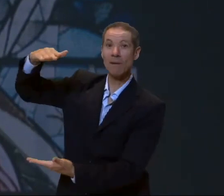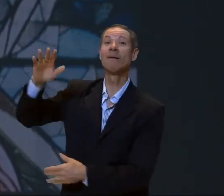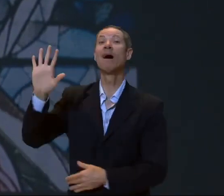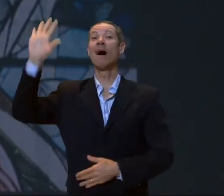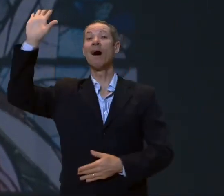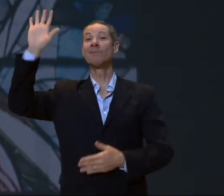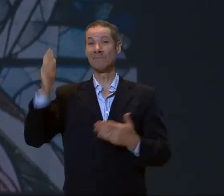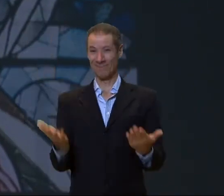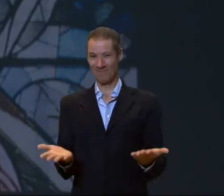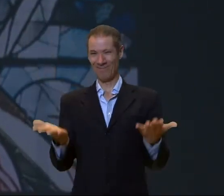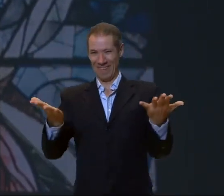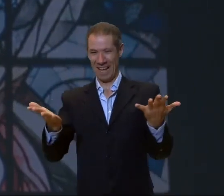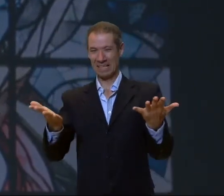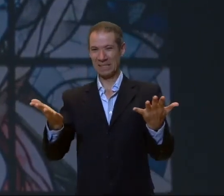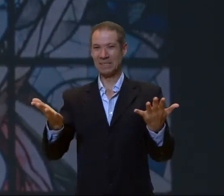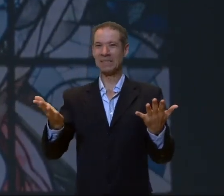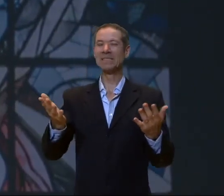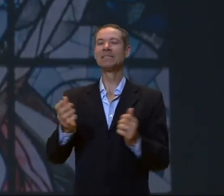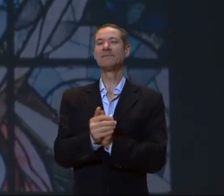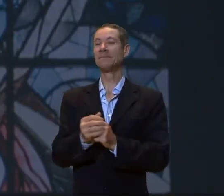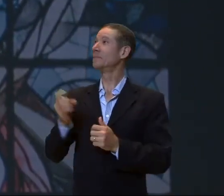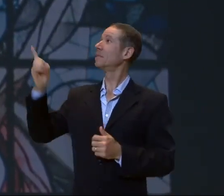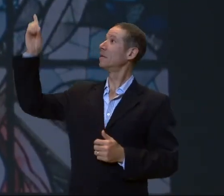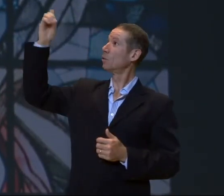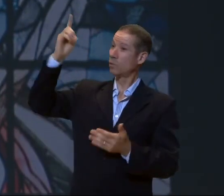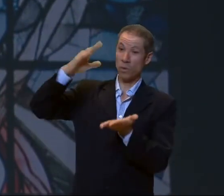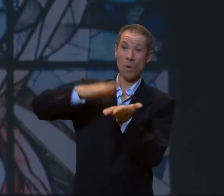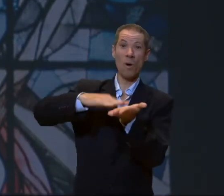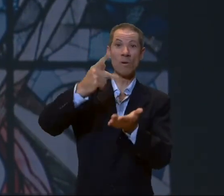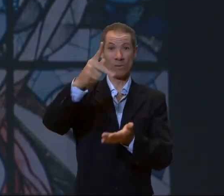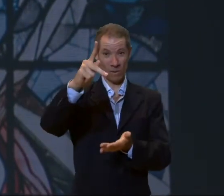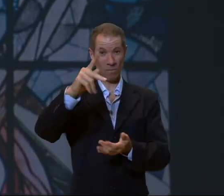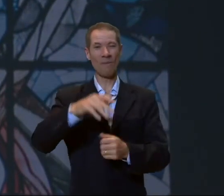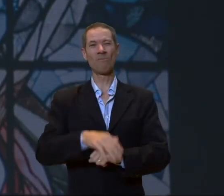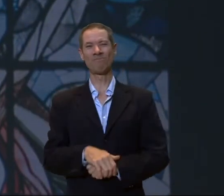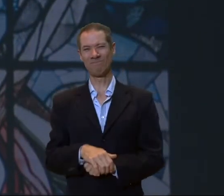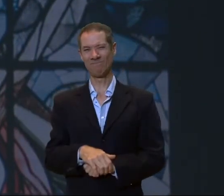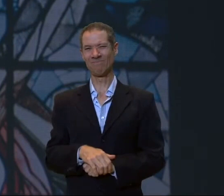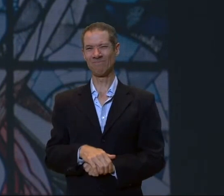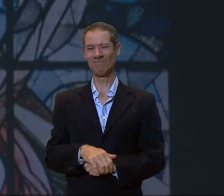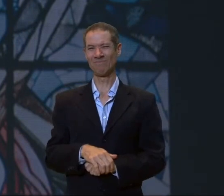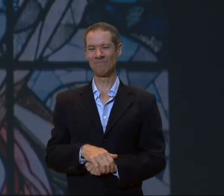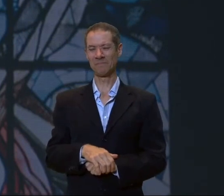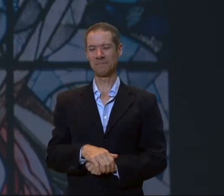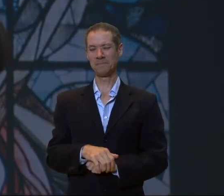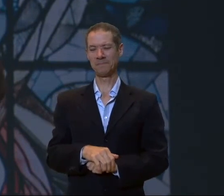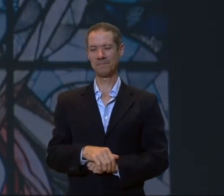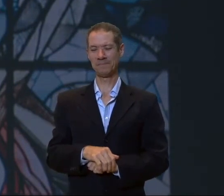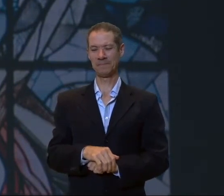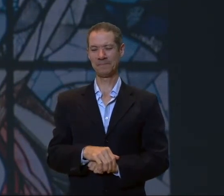mão. Deus vai pôr na tua mão aí. Bem?